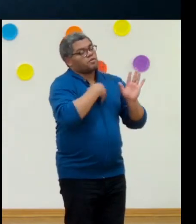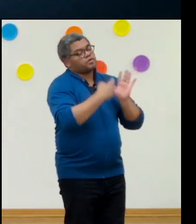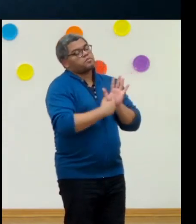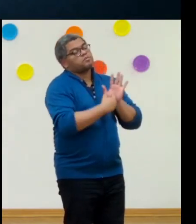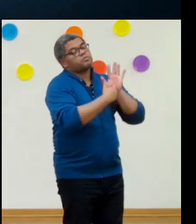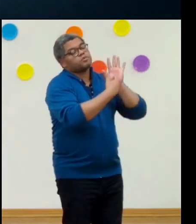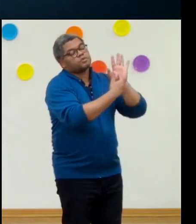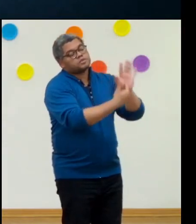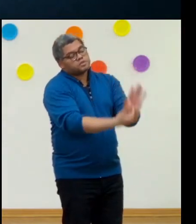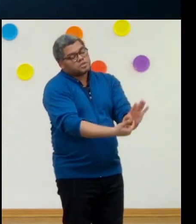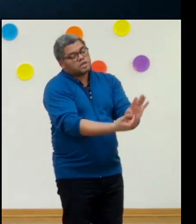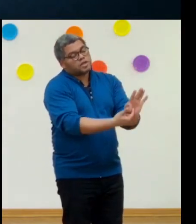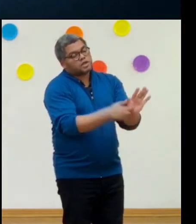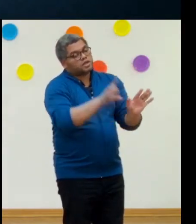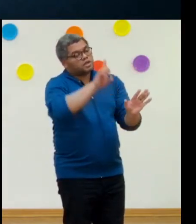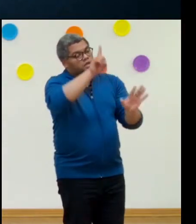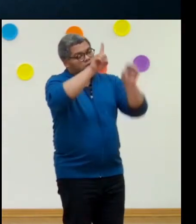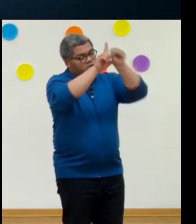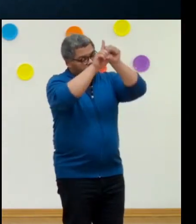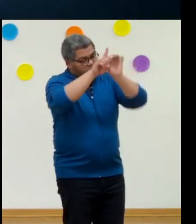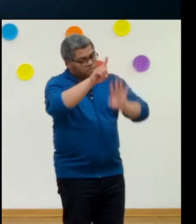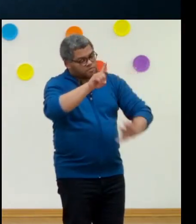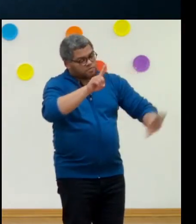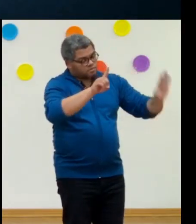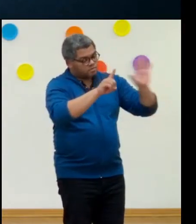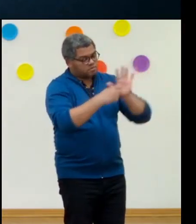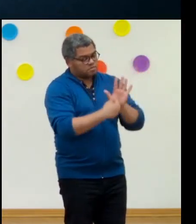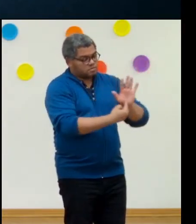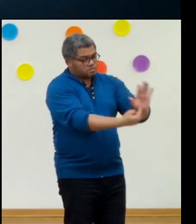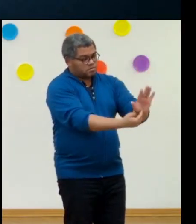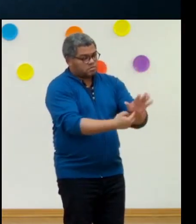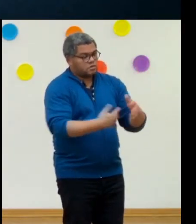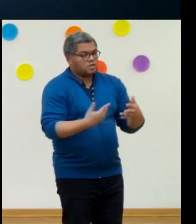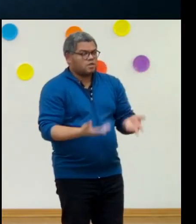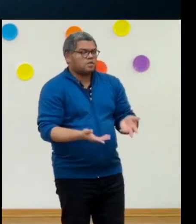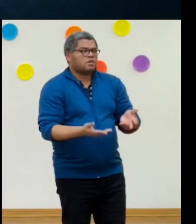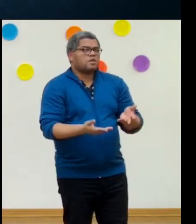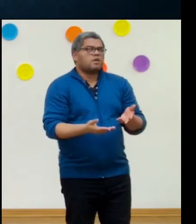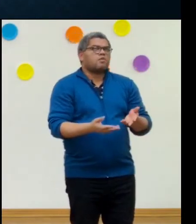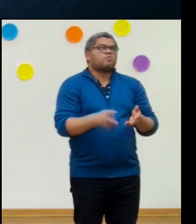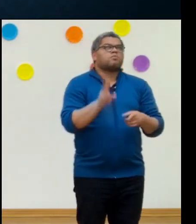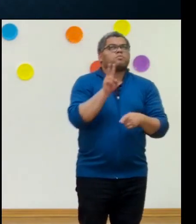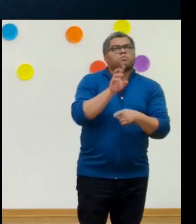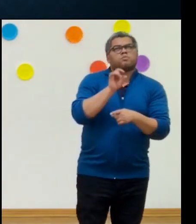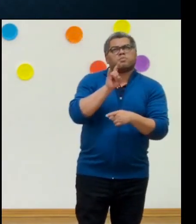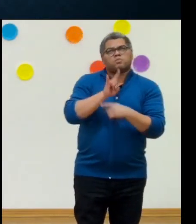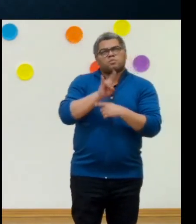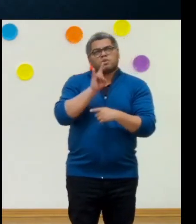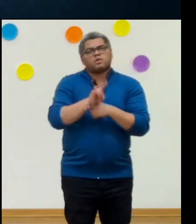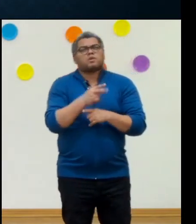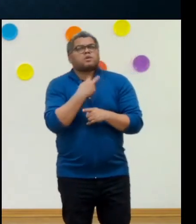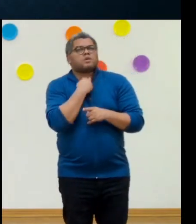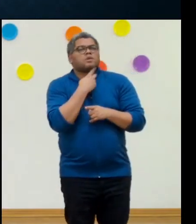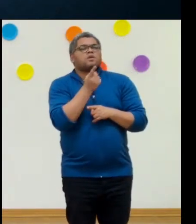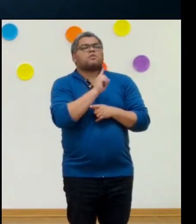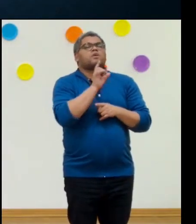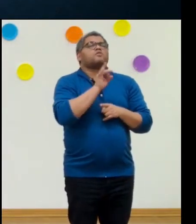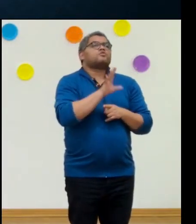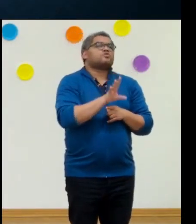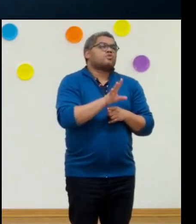aliança. Veja, então, ser fiel ao cônjuge, ou não adulterar, é muito mais do que ser fiel ao